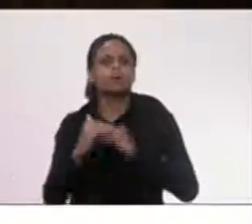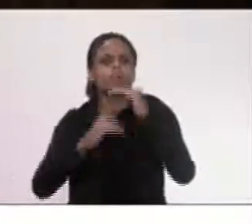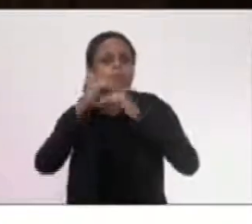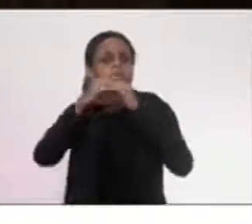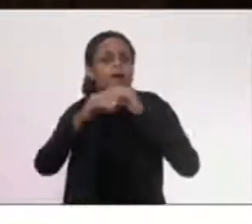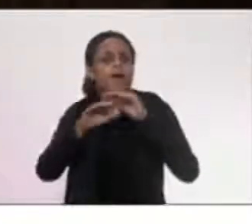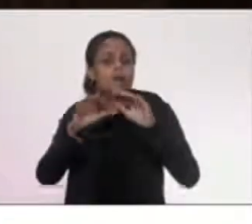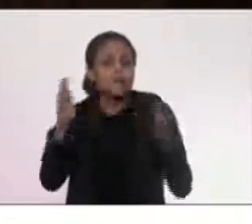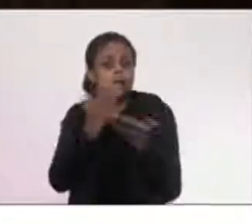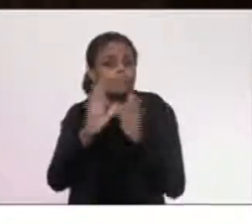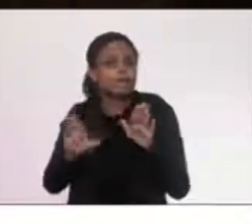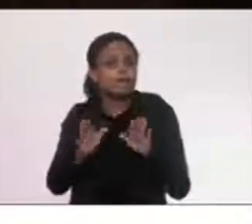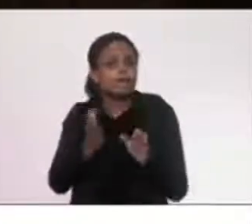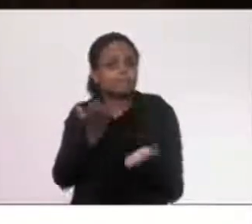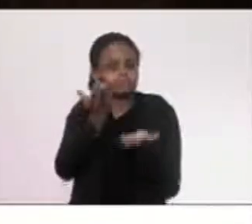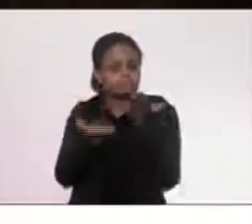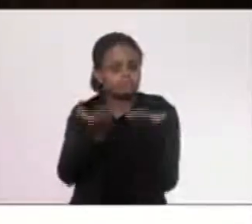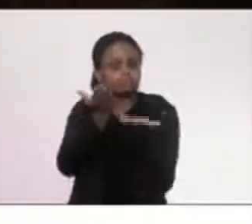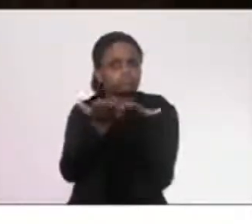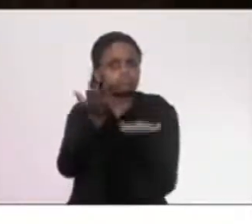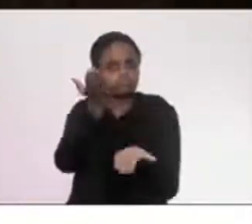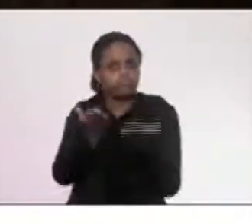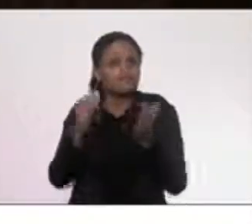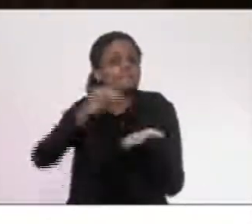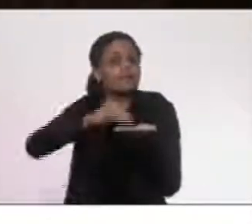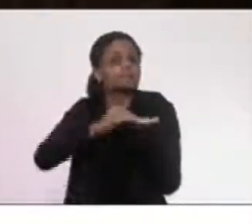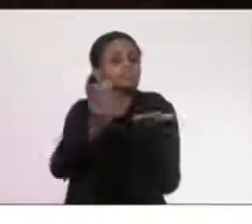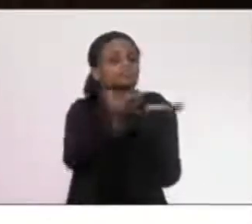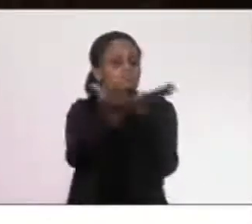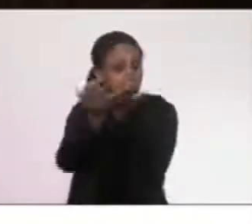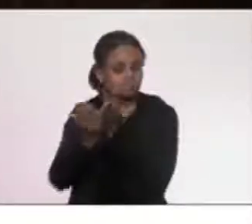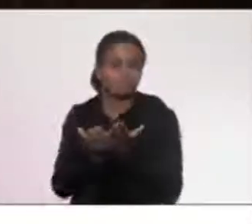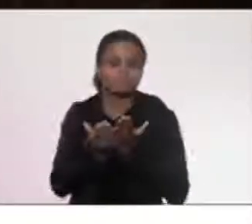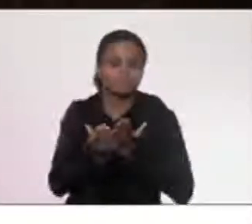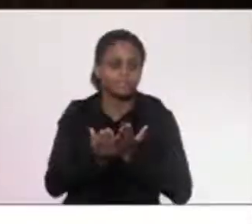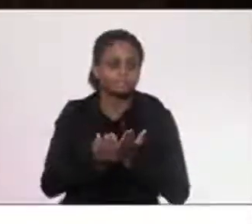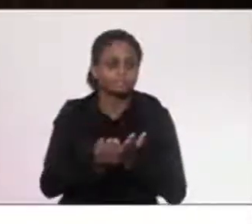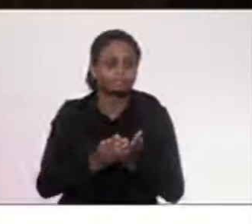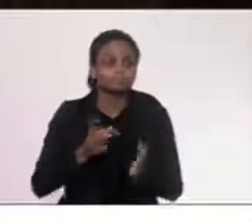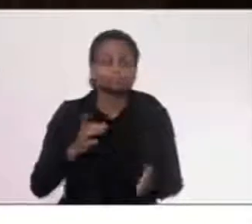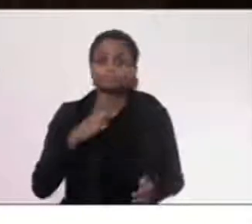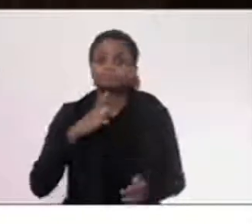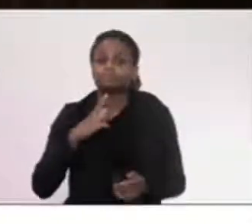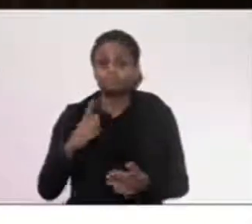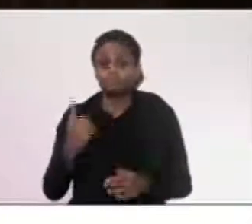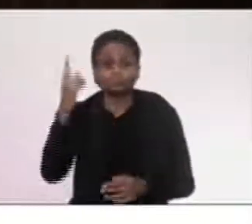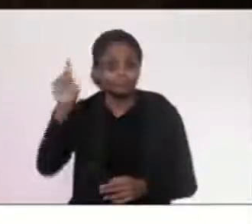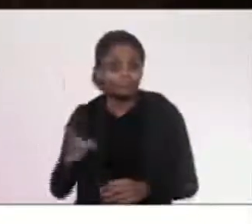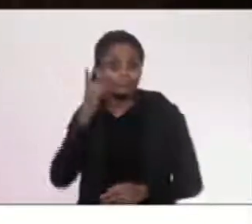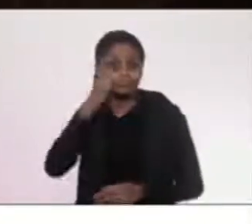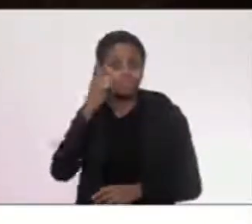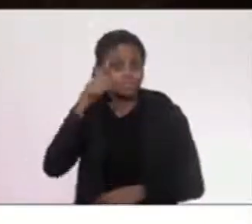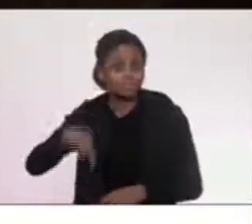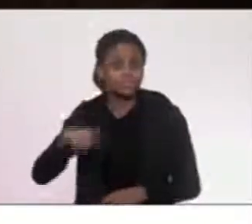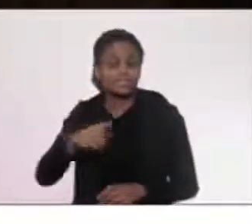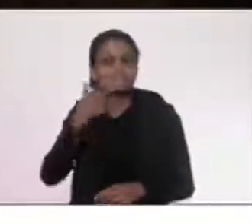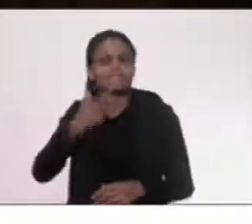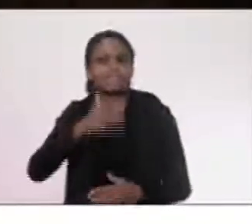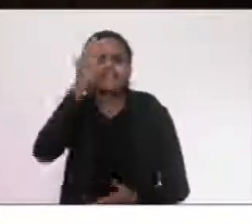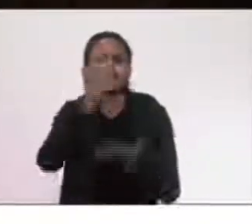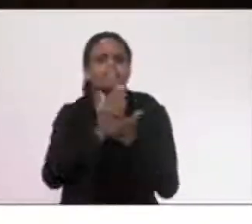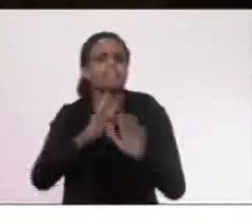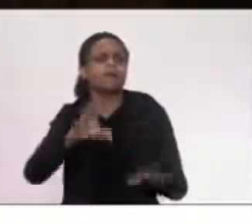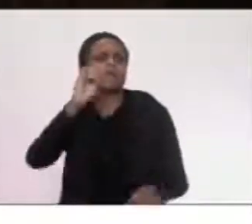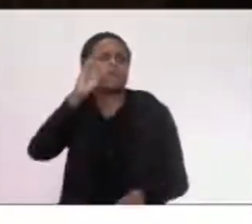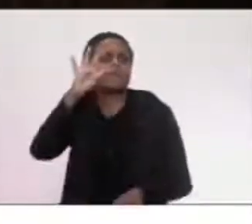desigualdades sociais. Muitos deputados aqui nessa casa, tem um em específico, que fala o tempo inteiro de acabar com as